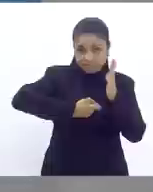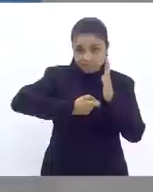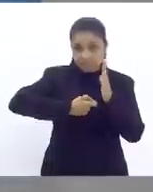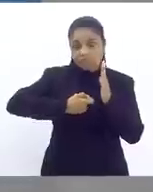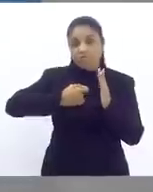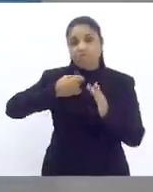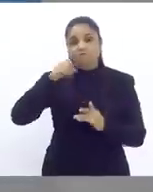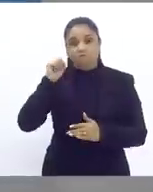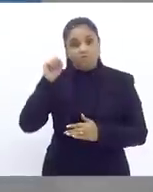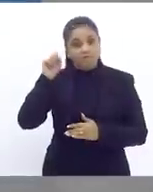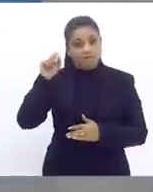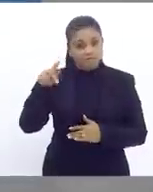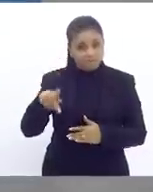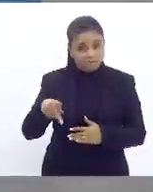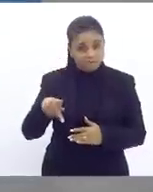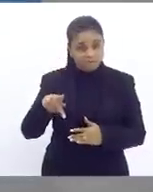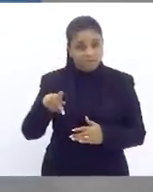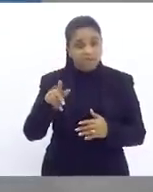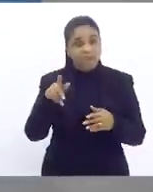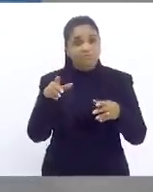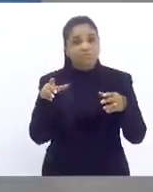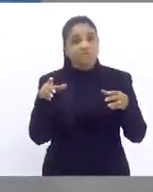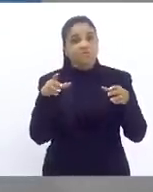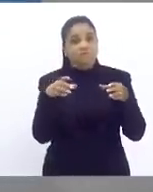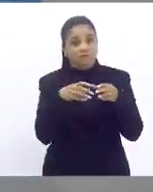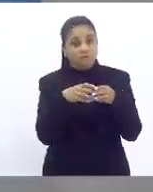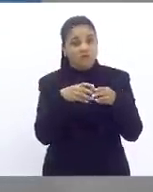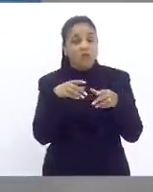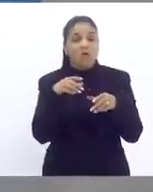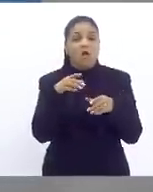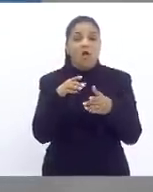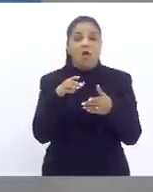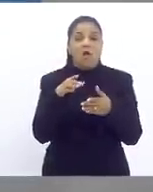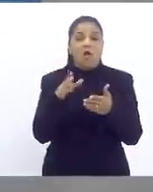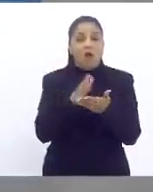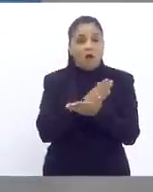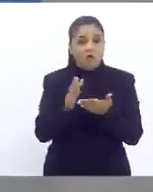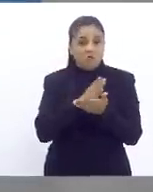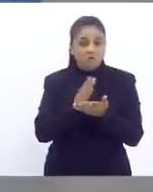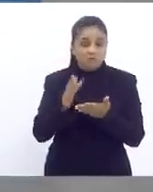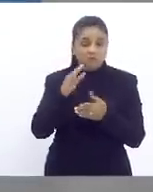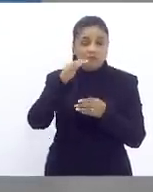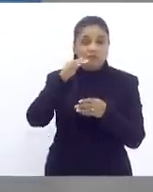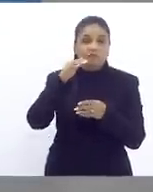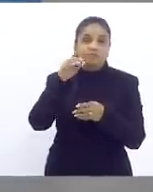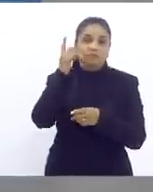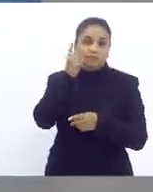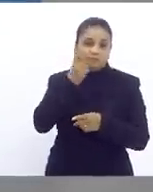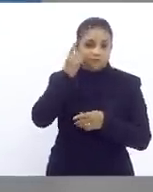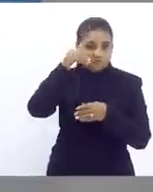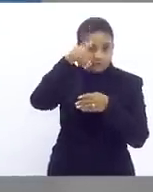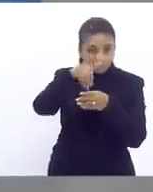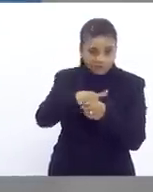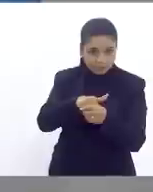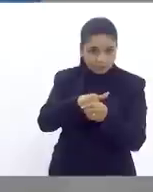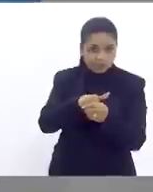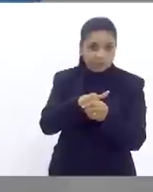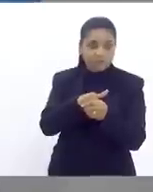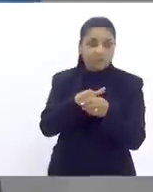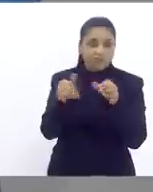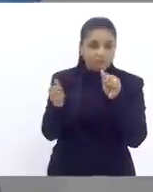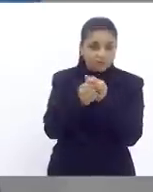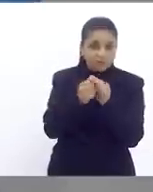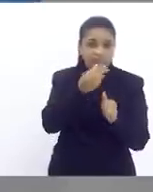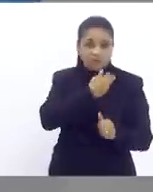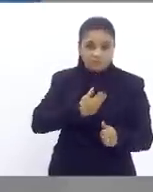aposentados e alguns deputados votaram com o governo exatamente em razão do benefício